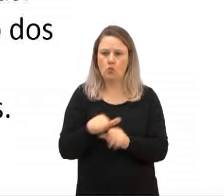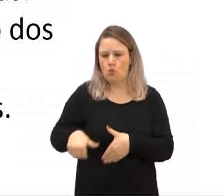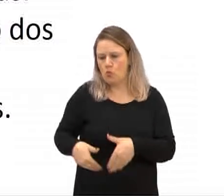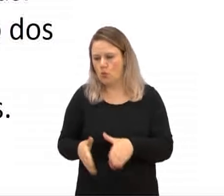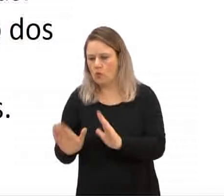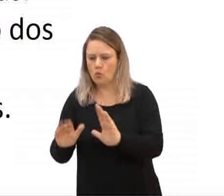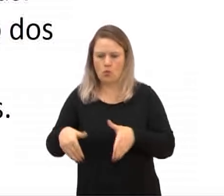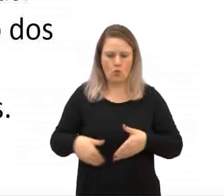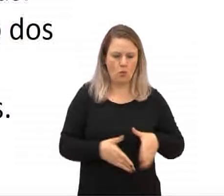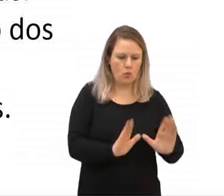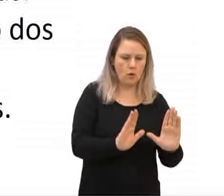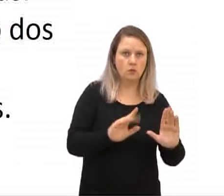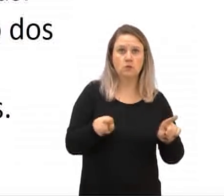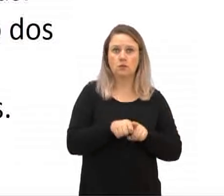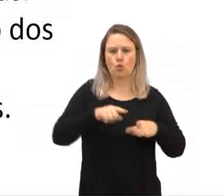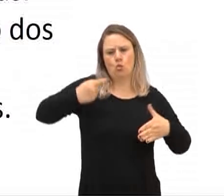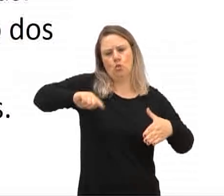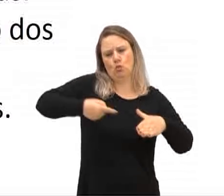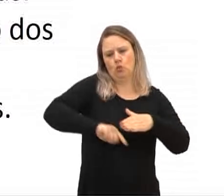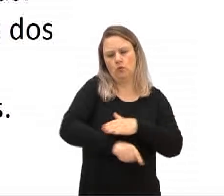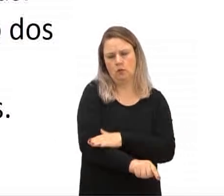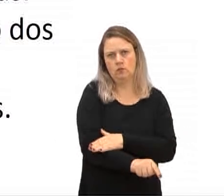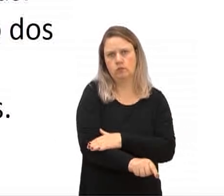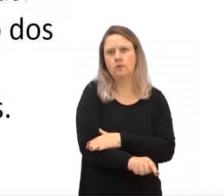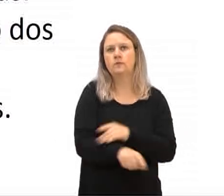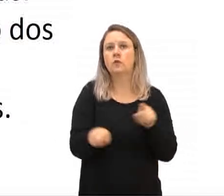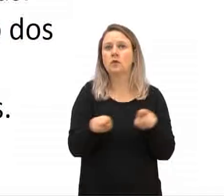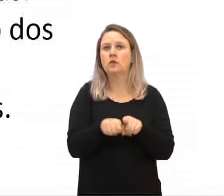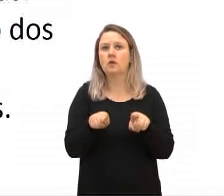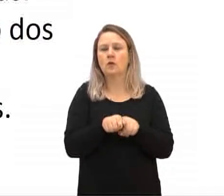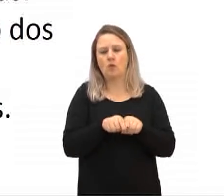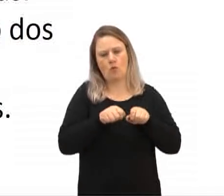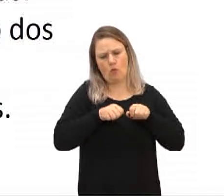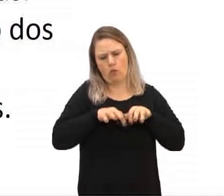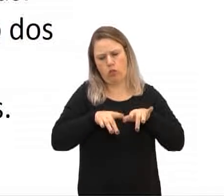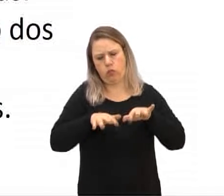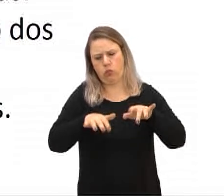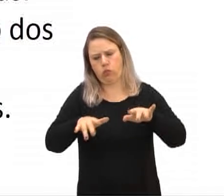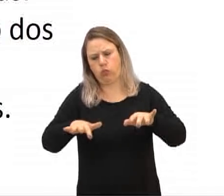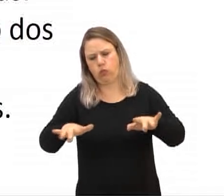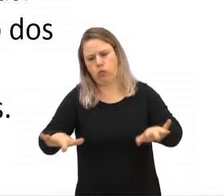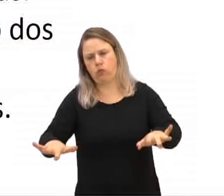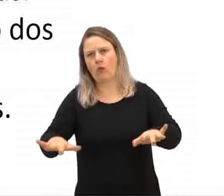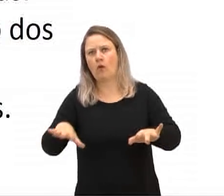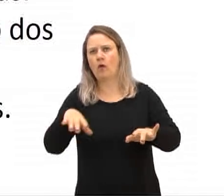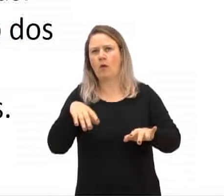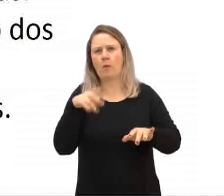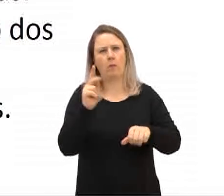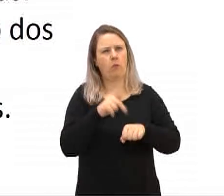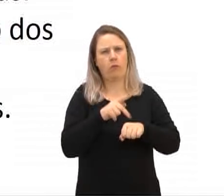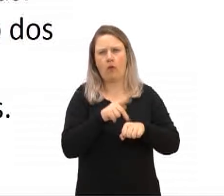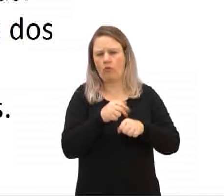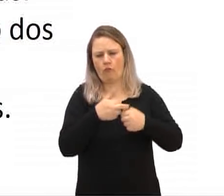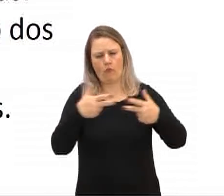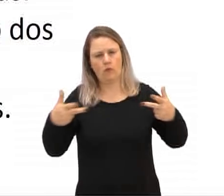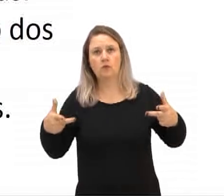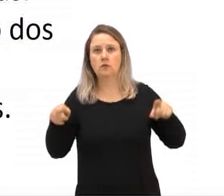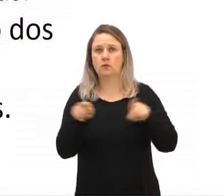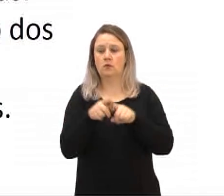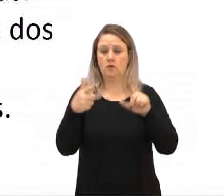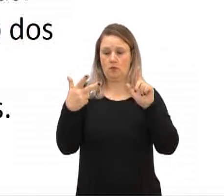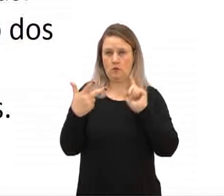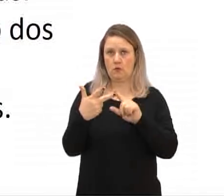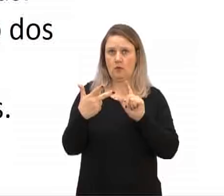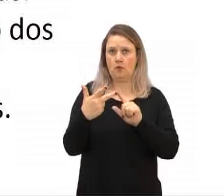mais profundos do que o seu entorno e depositando sedimentos nas margens. Erosão pluvial, causada pela água das